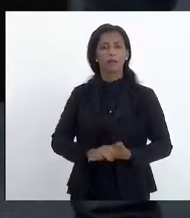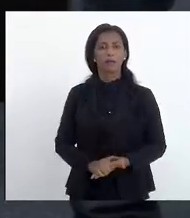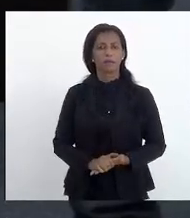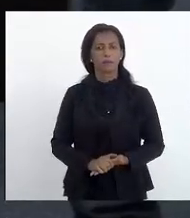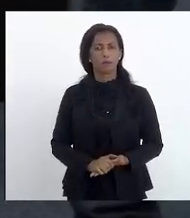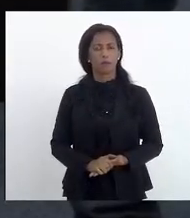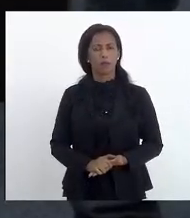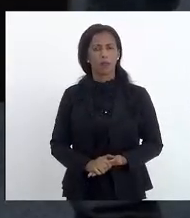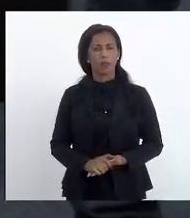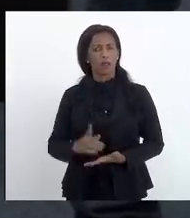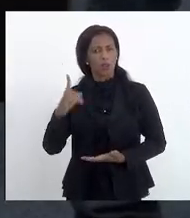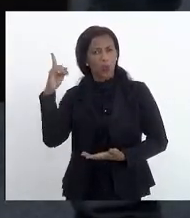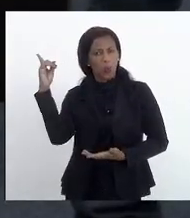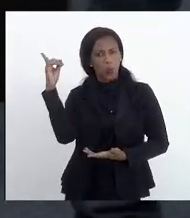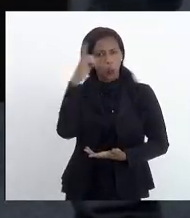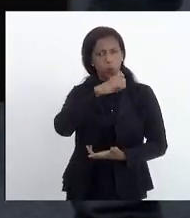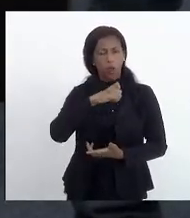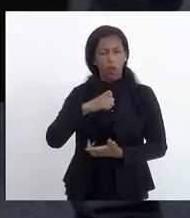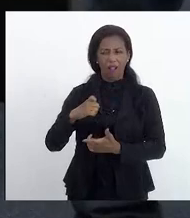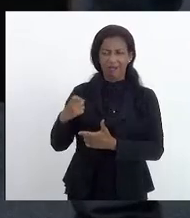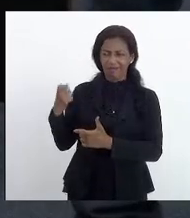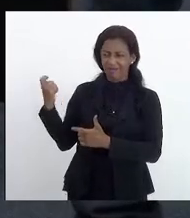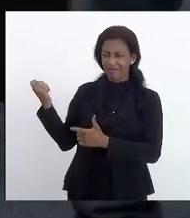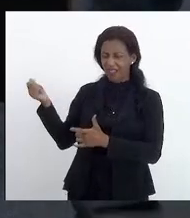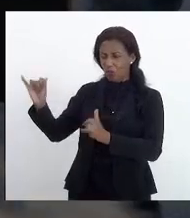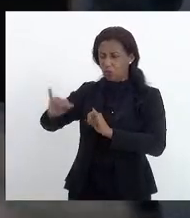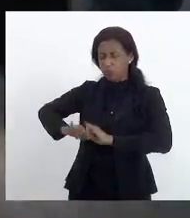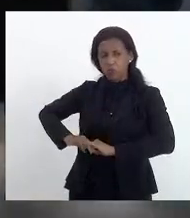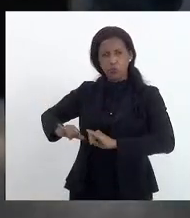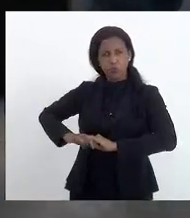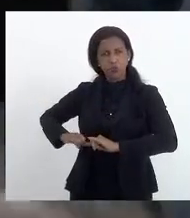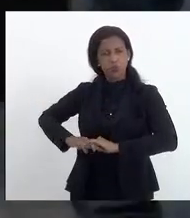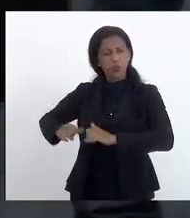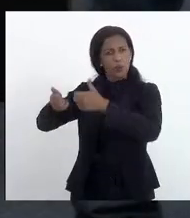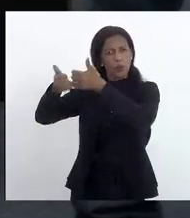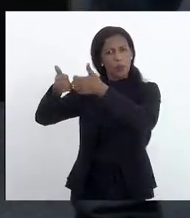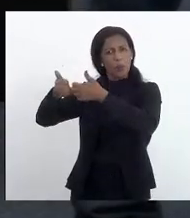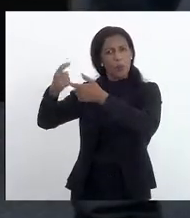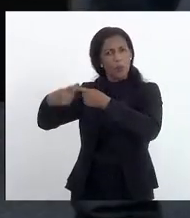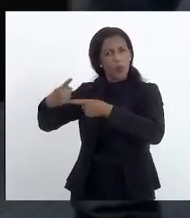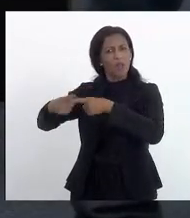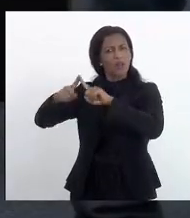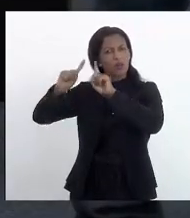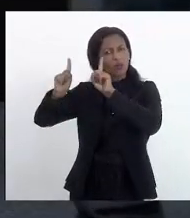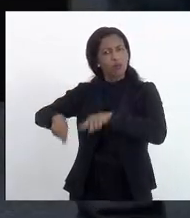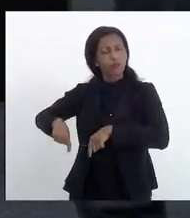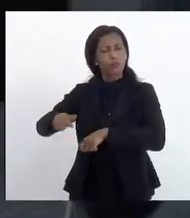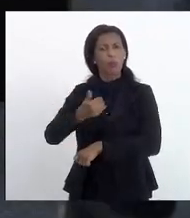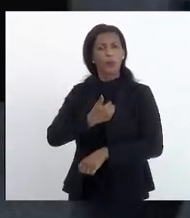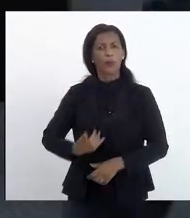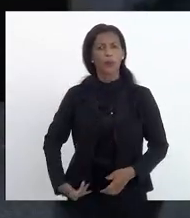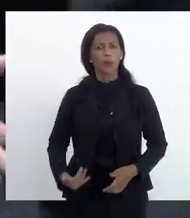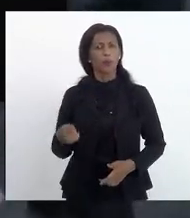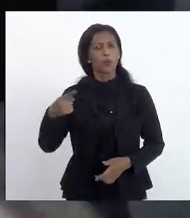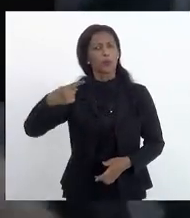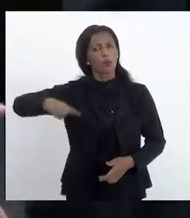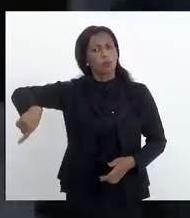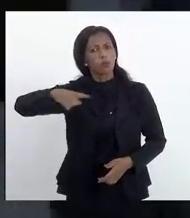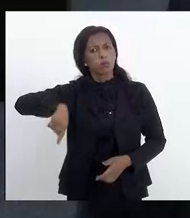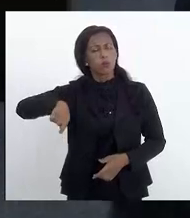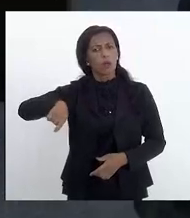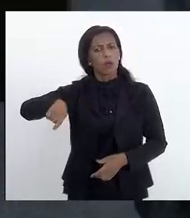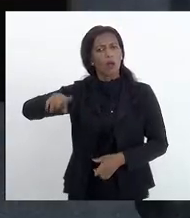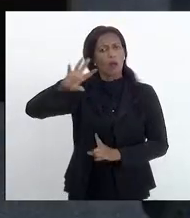está sendo sangrado do jeito que está sendo sangrado. Por que serão os servidores públicos aqueles a